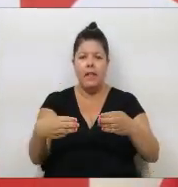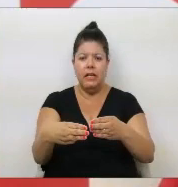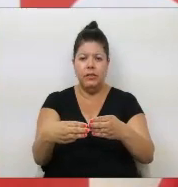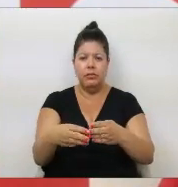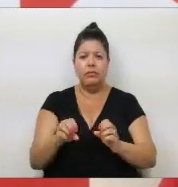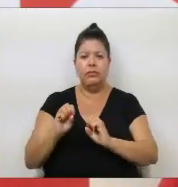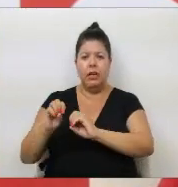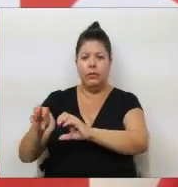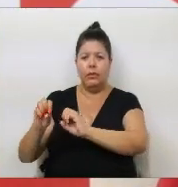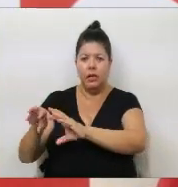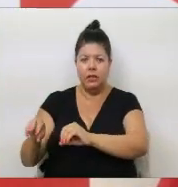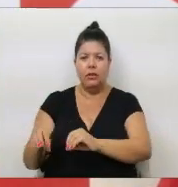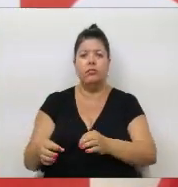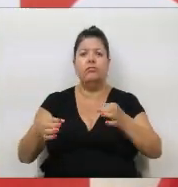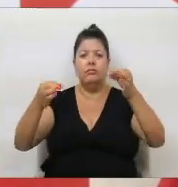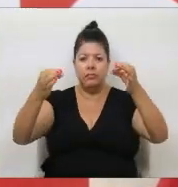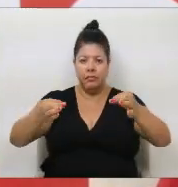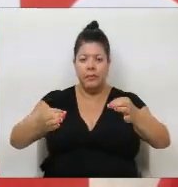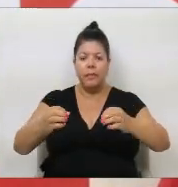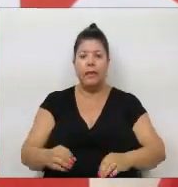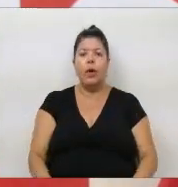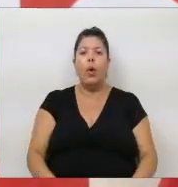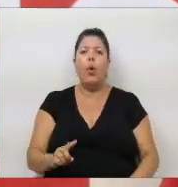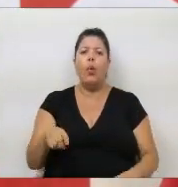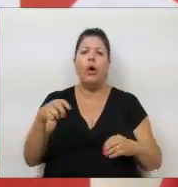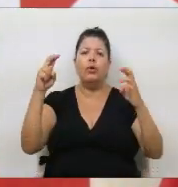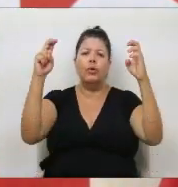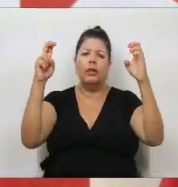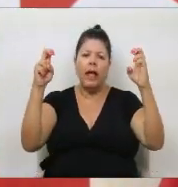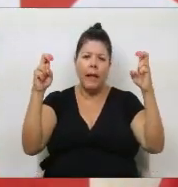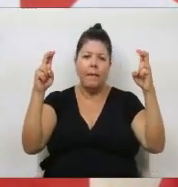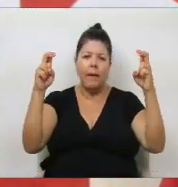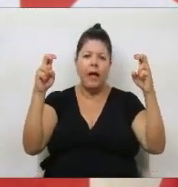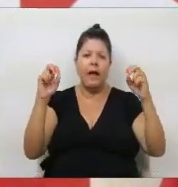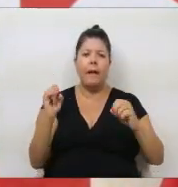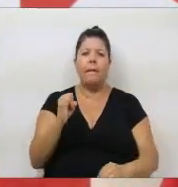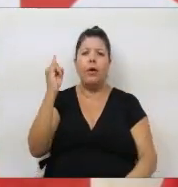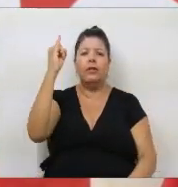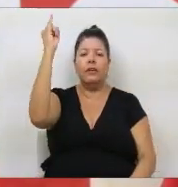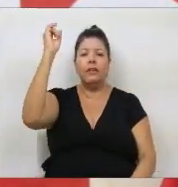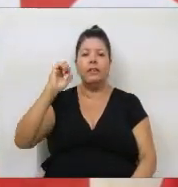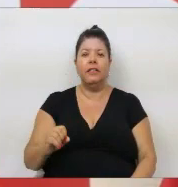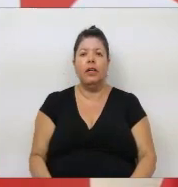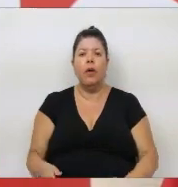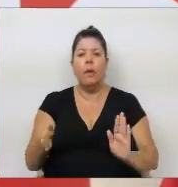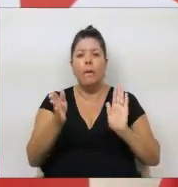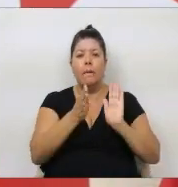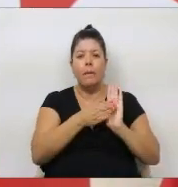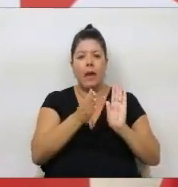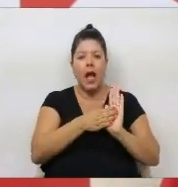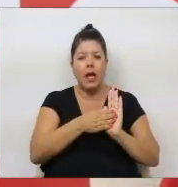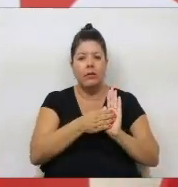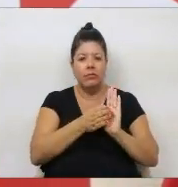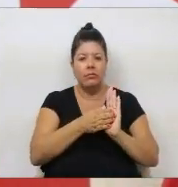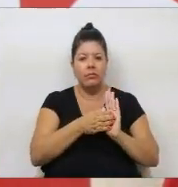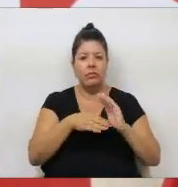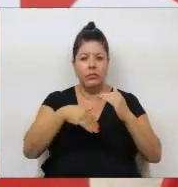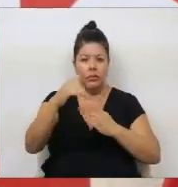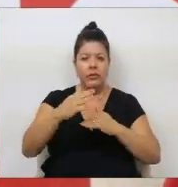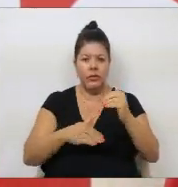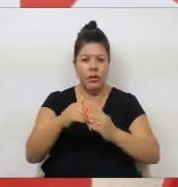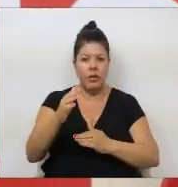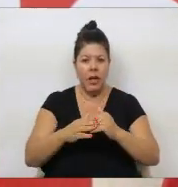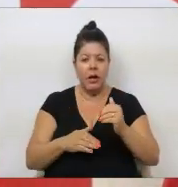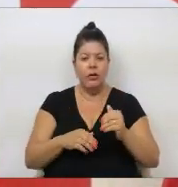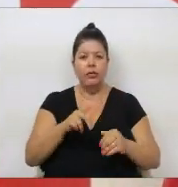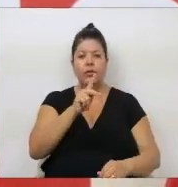vamos manter. Um outro tema que nós achamos extremamente importante é que o nosso plano e o plano de carreira aqui do